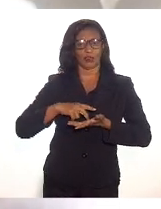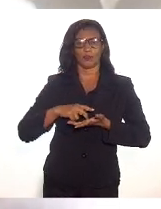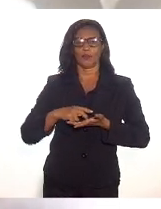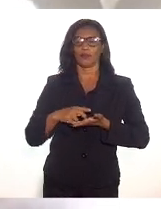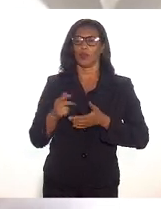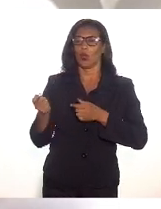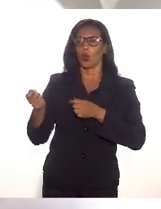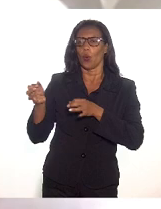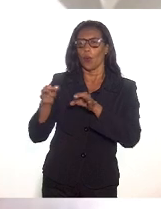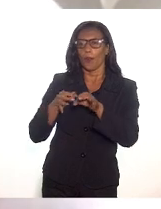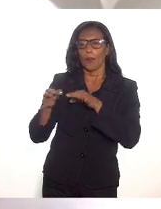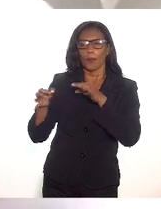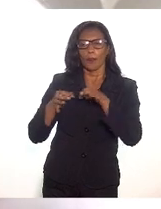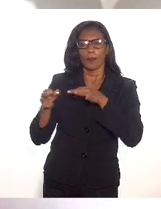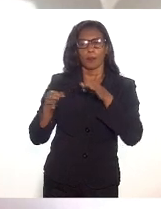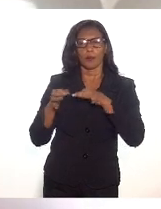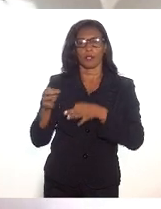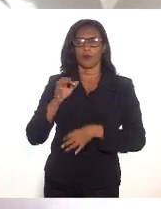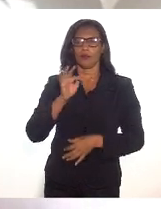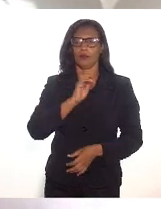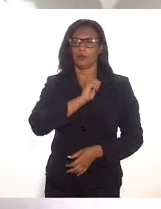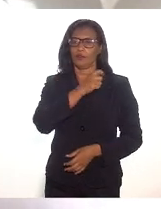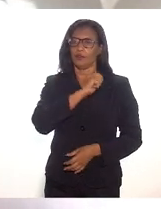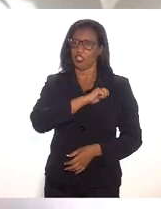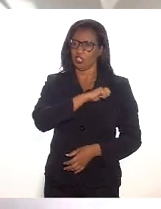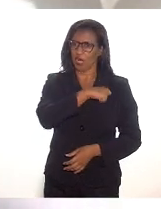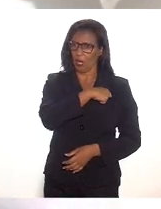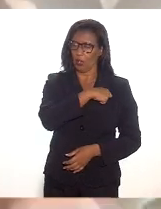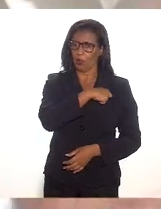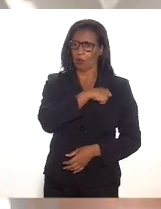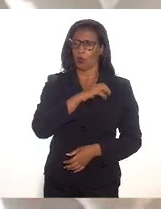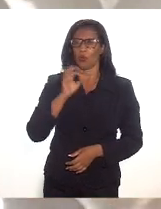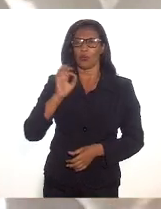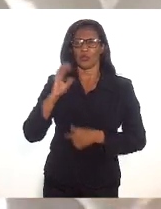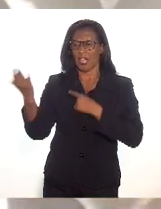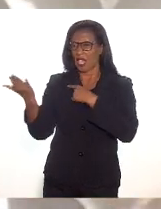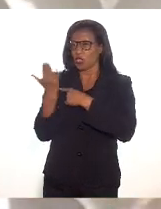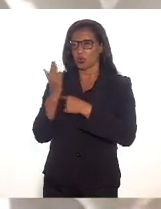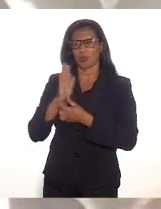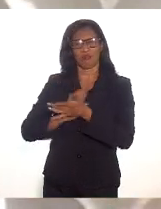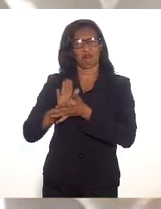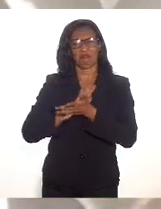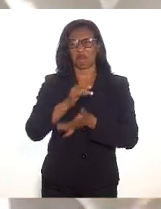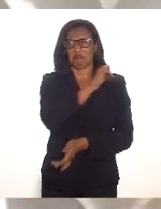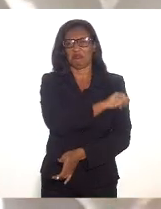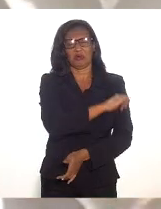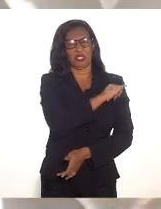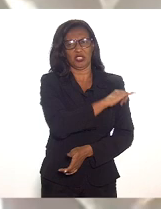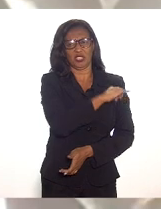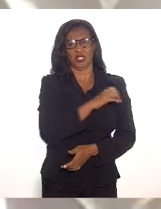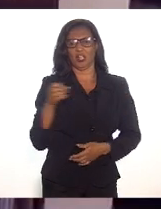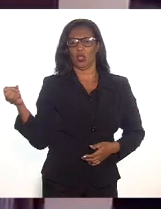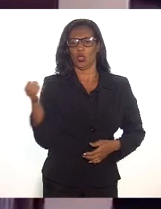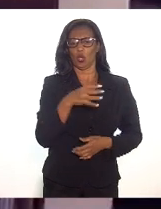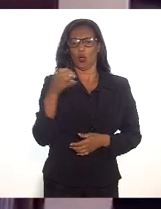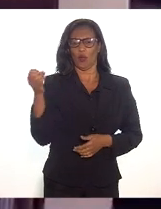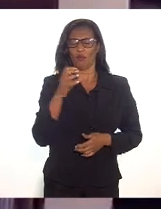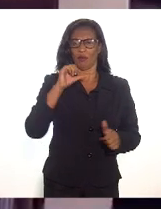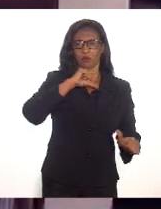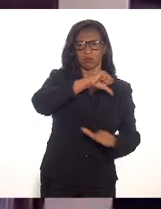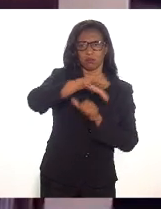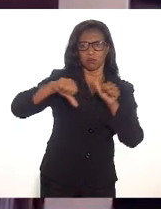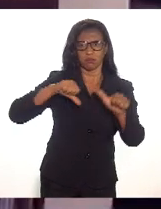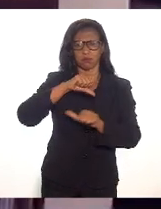fiscal nenhum benefício trouxe ao Rio de Janeiro. E a nova modelagem desse plano é ainda